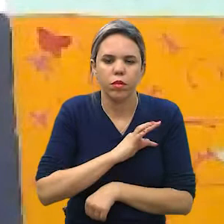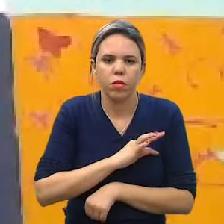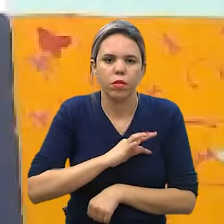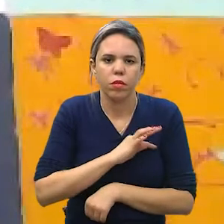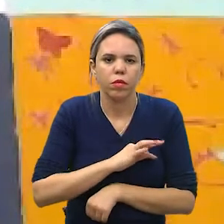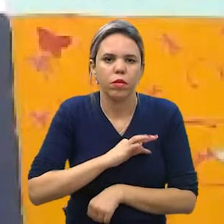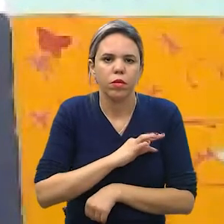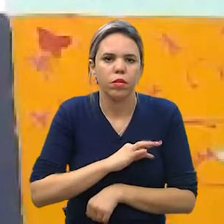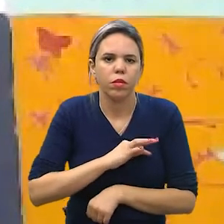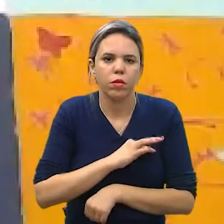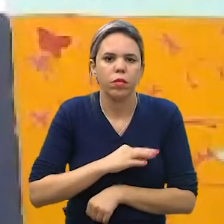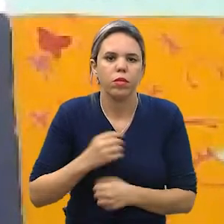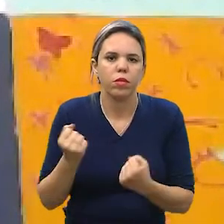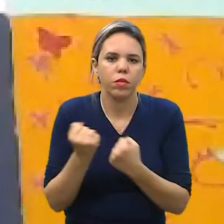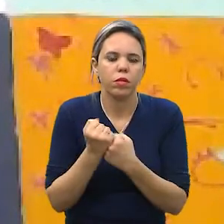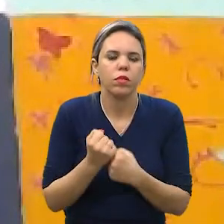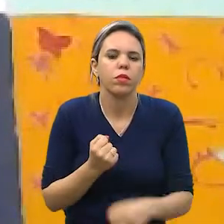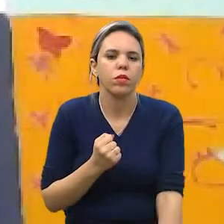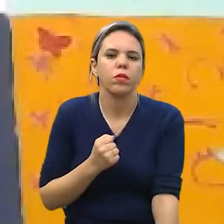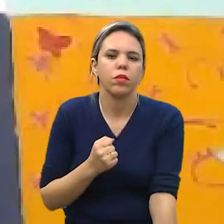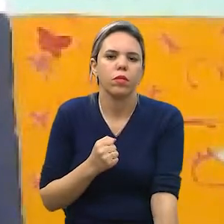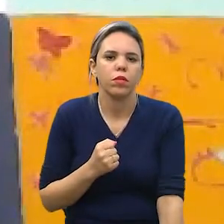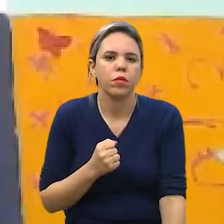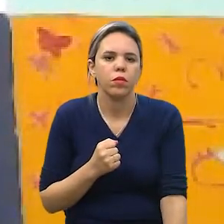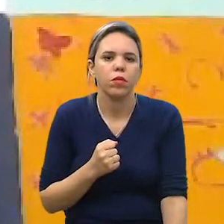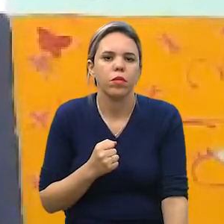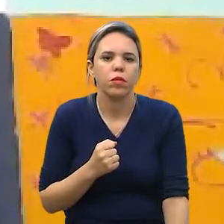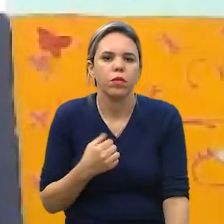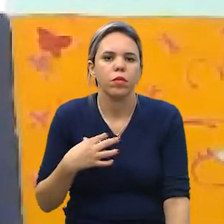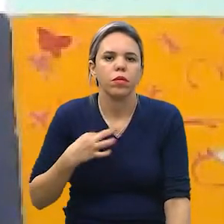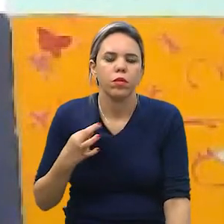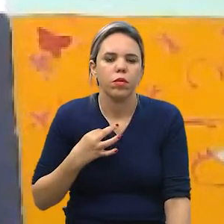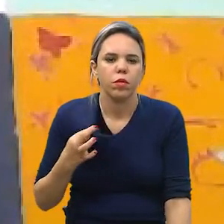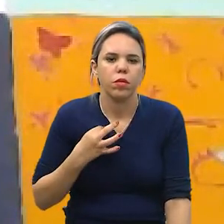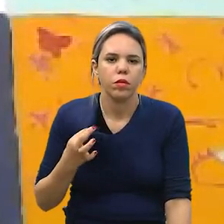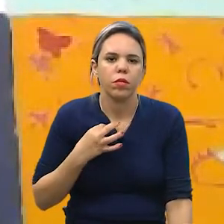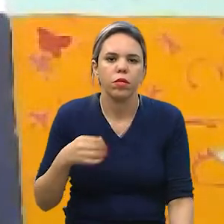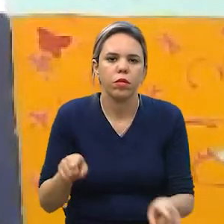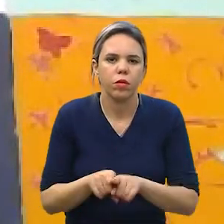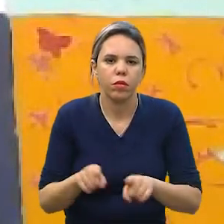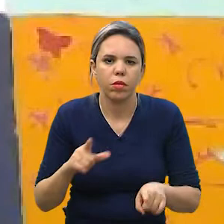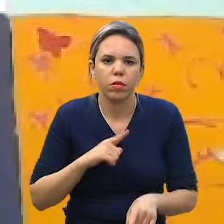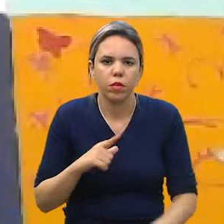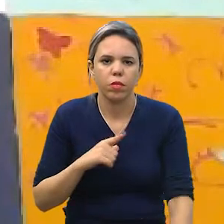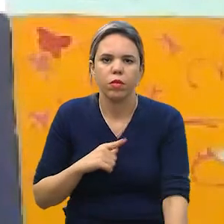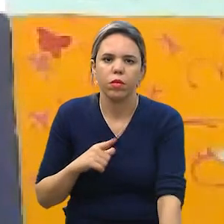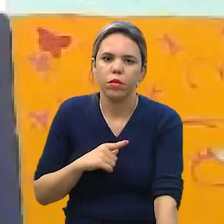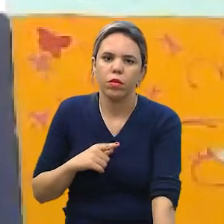como equipe de apoio, fora a nossa rede de voluntários também, né,